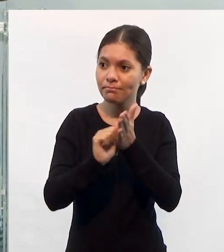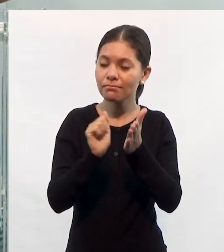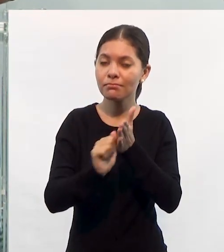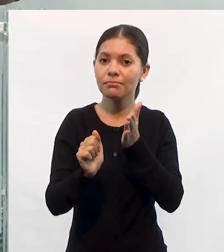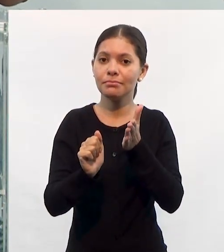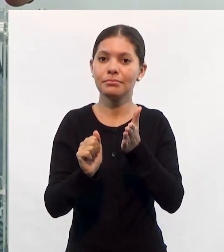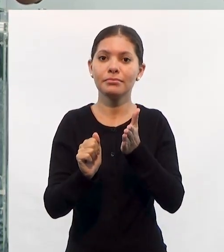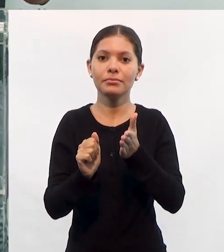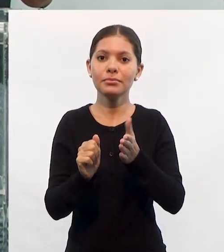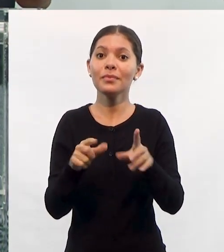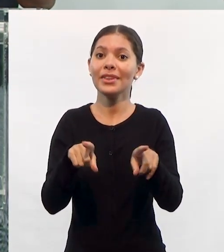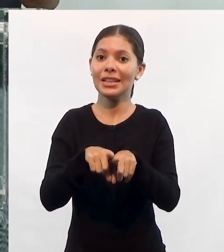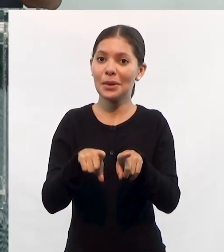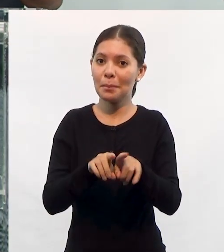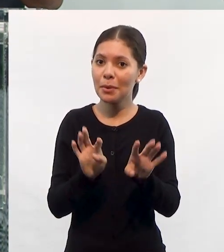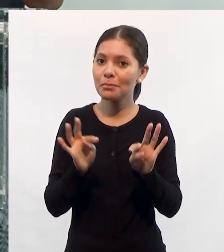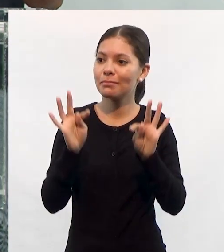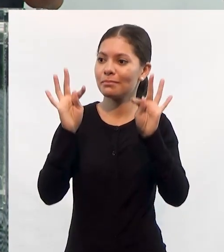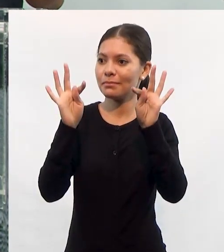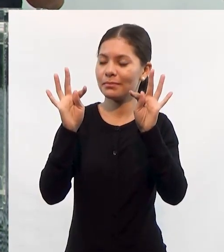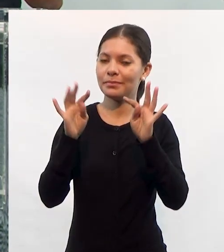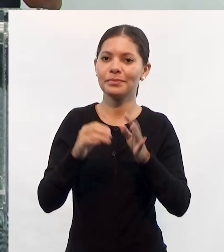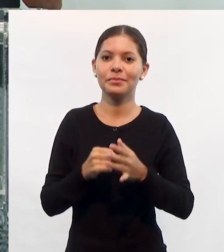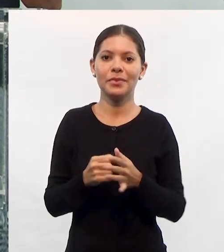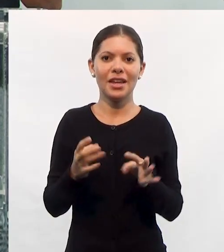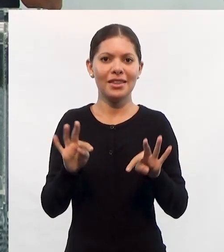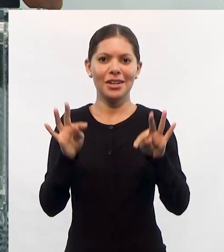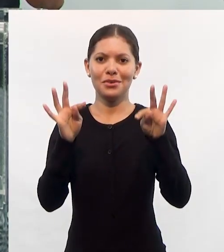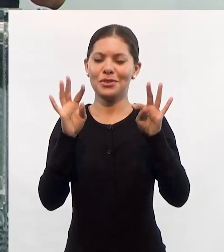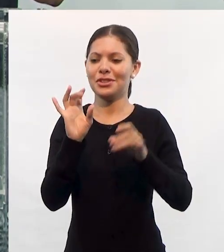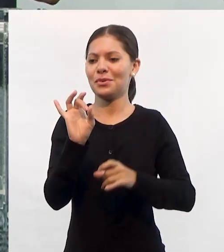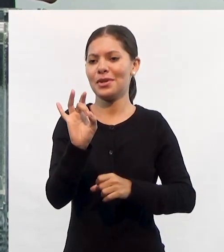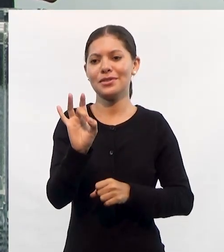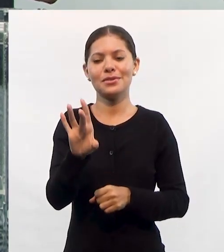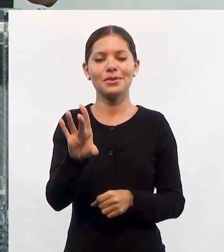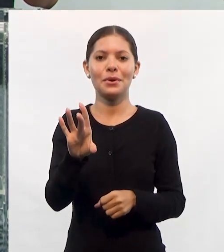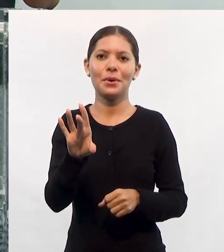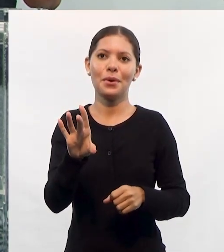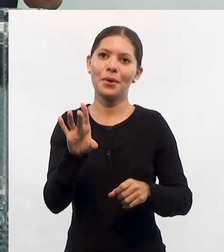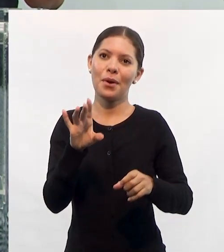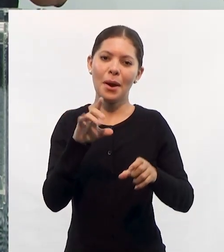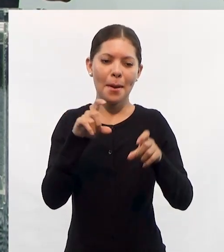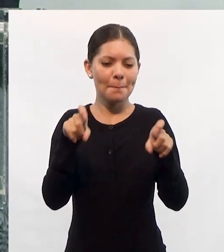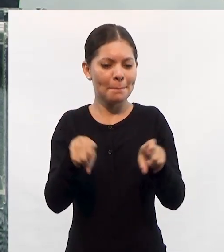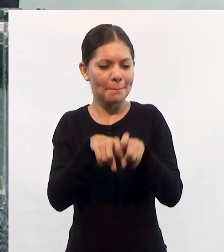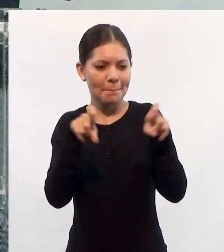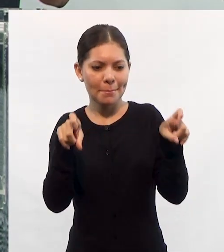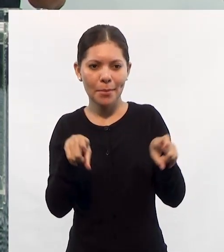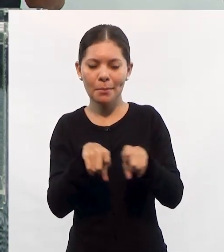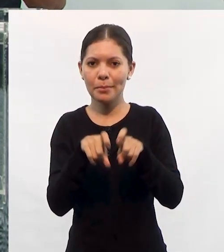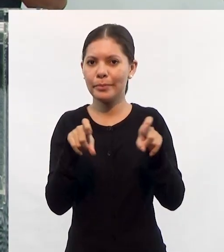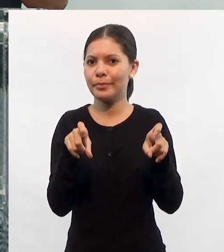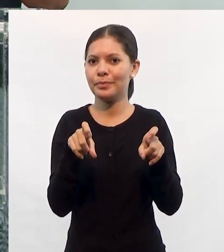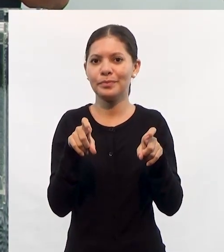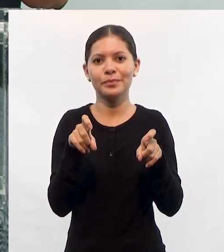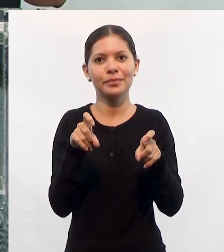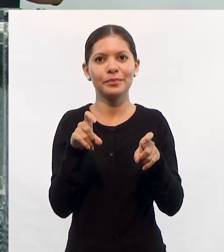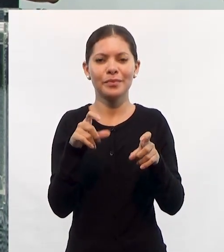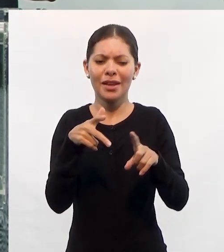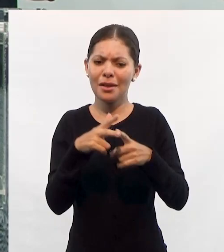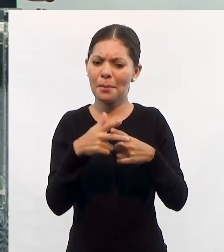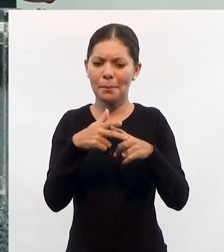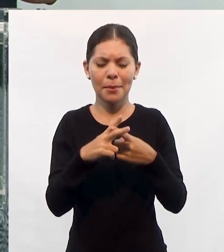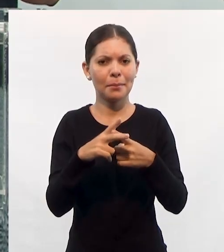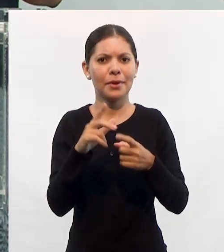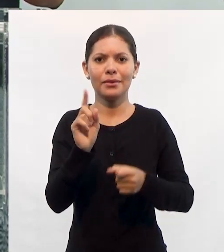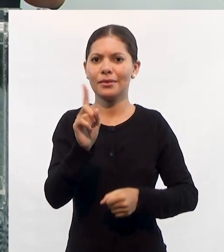escrito. Isso também é uma tecnologia. Tecnologia não é somente aquele software, as máquinas,